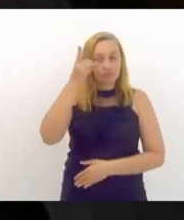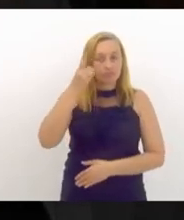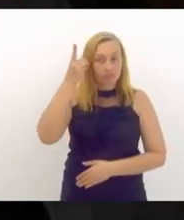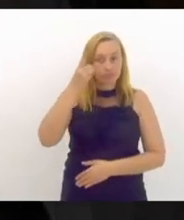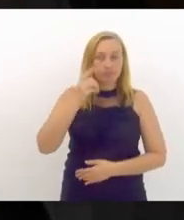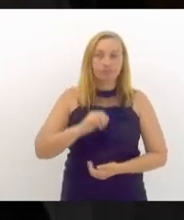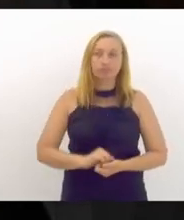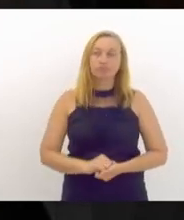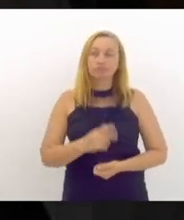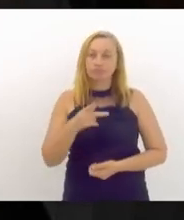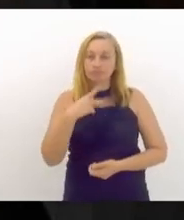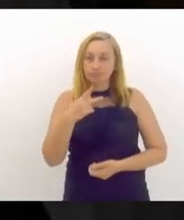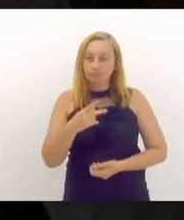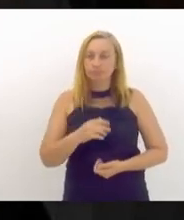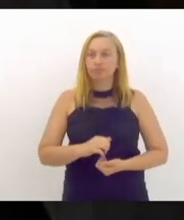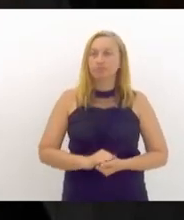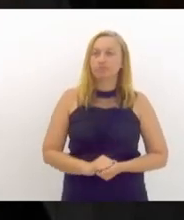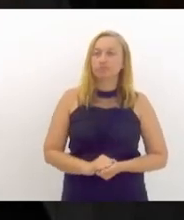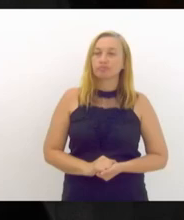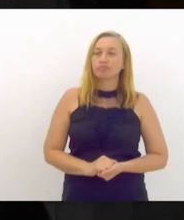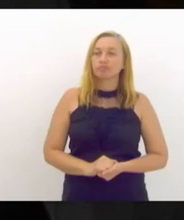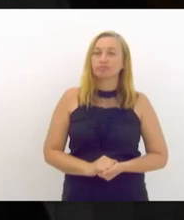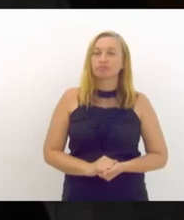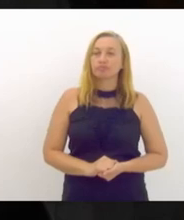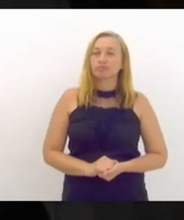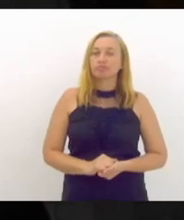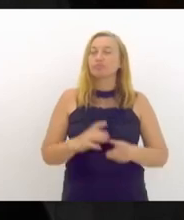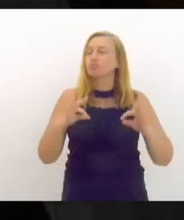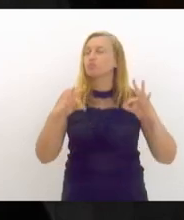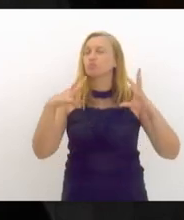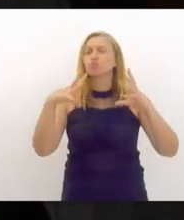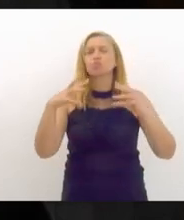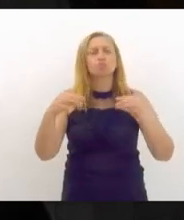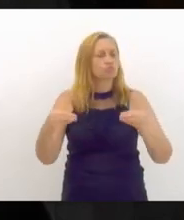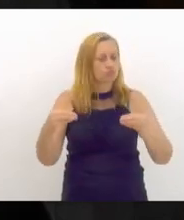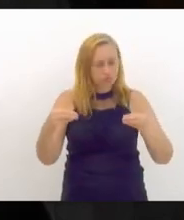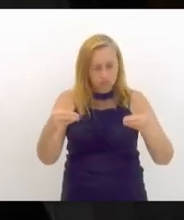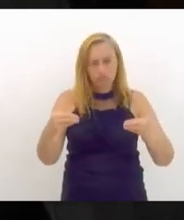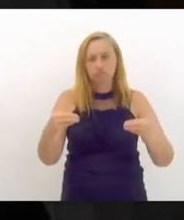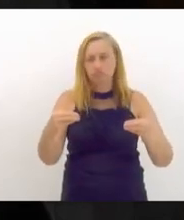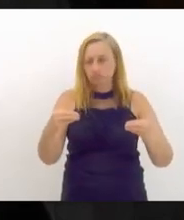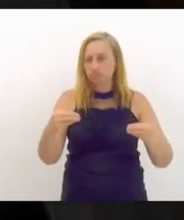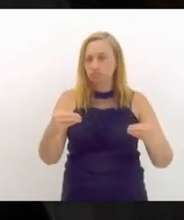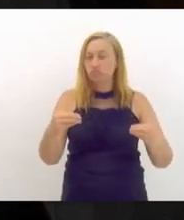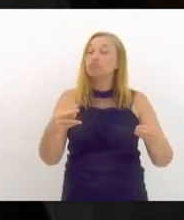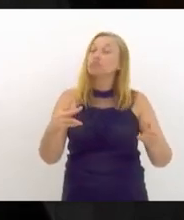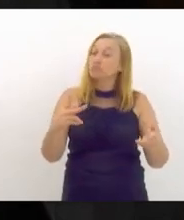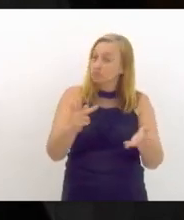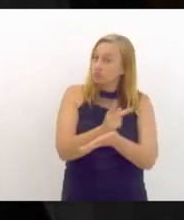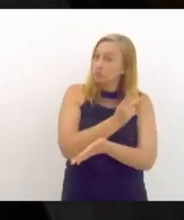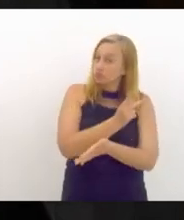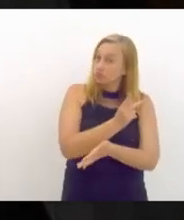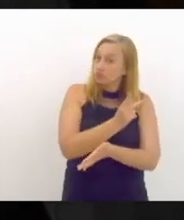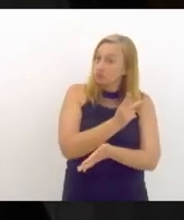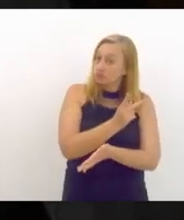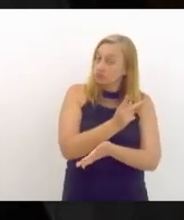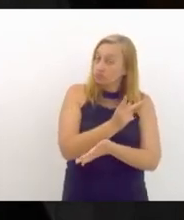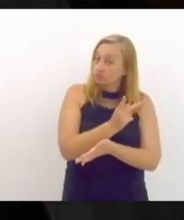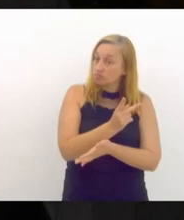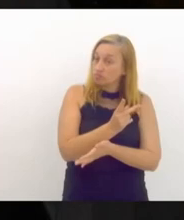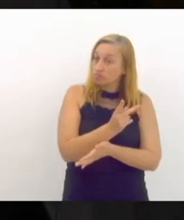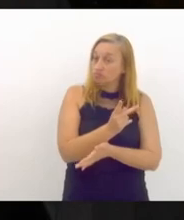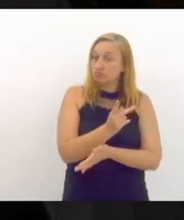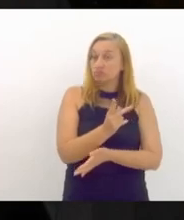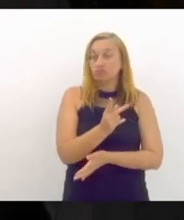de valor sobre tudo aquilo que acontece a critério de cada um